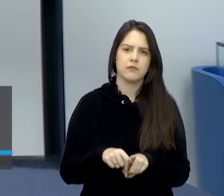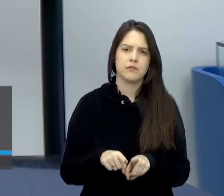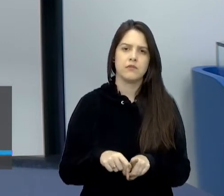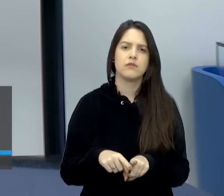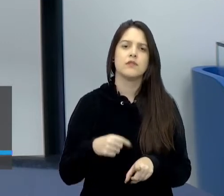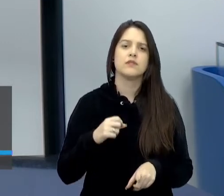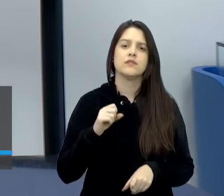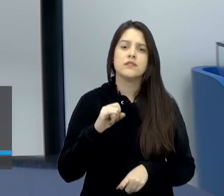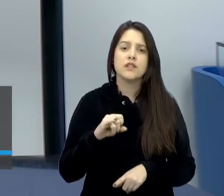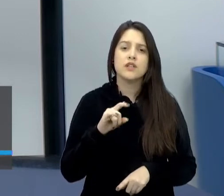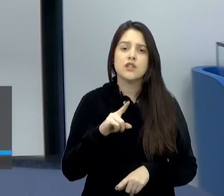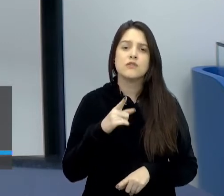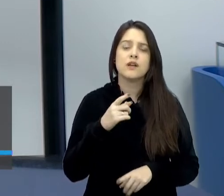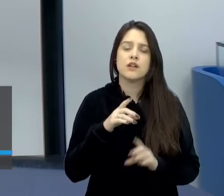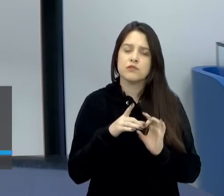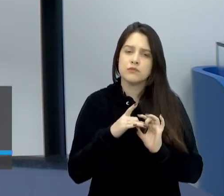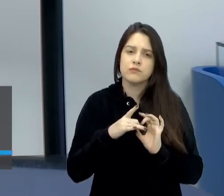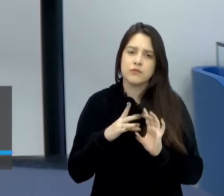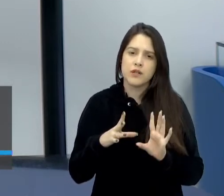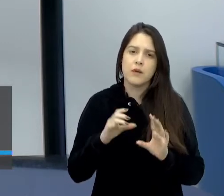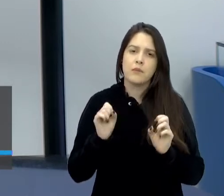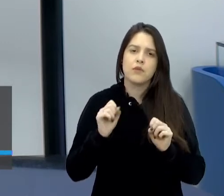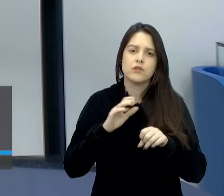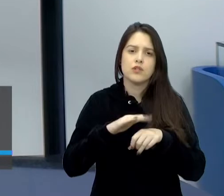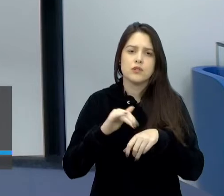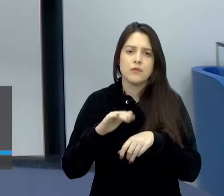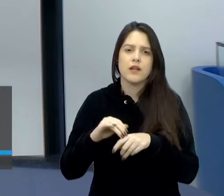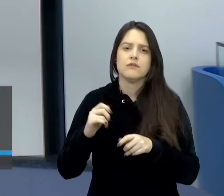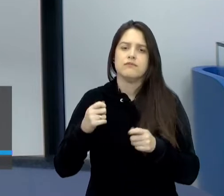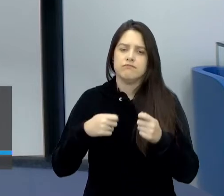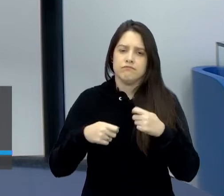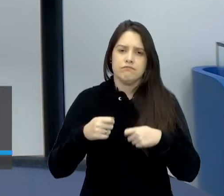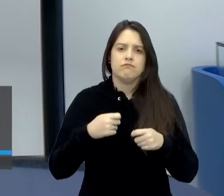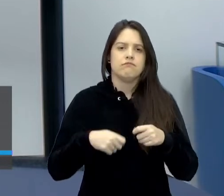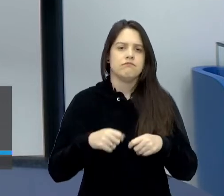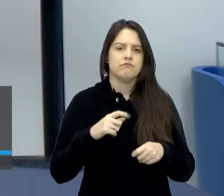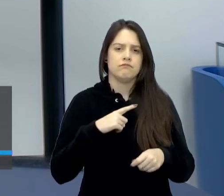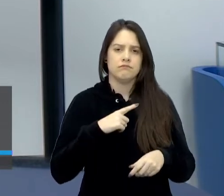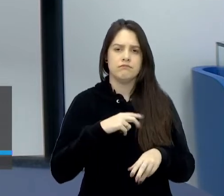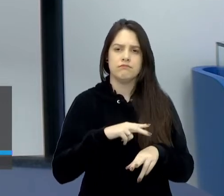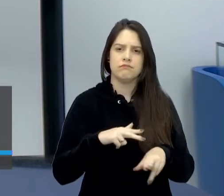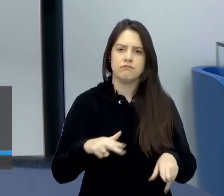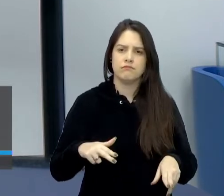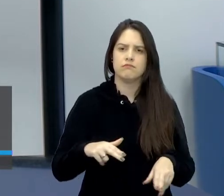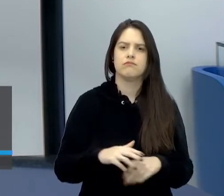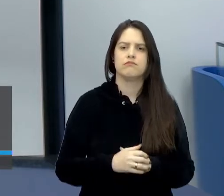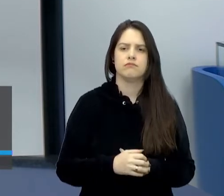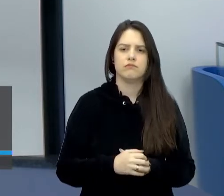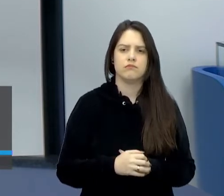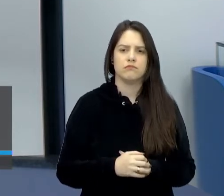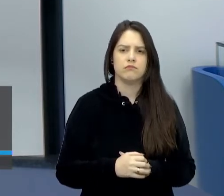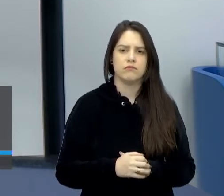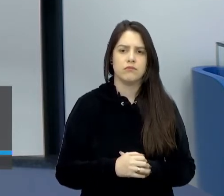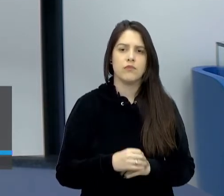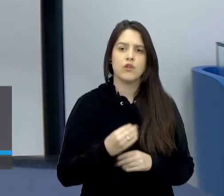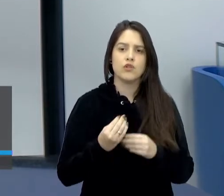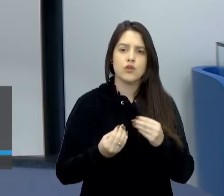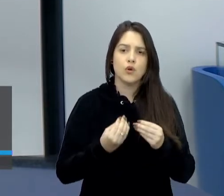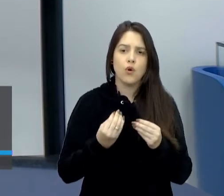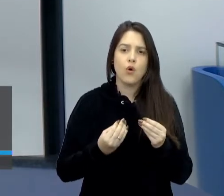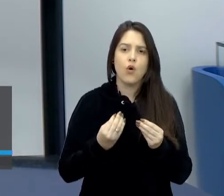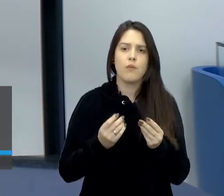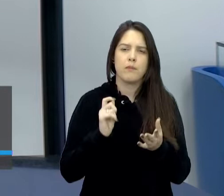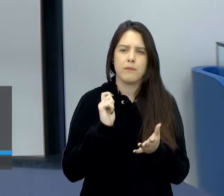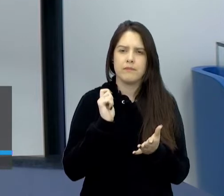tiverem, vamos por enquanto chamar de trilha financeira. Eles fizeram um caminho aí com umas cartinhas de contas a pagar